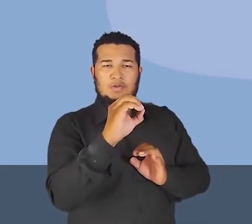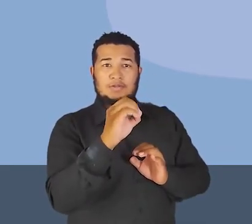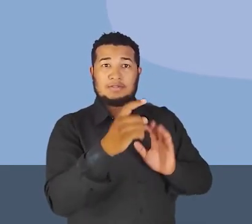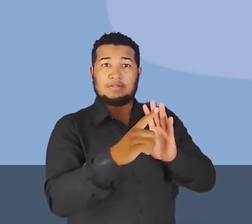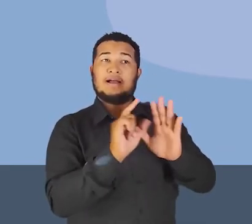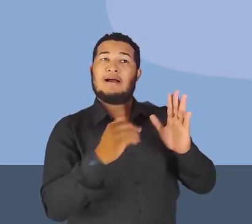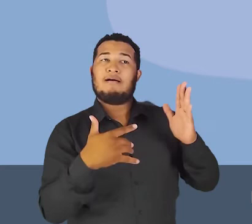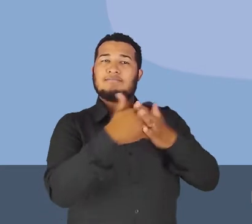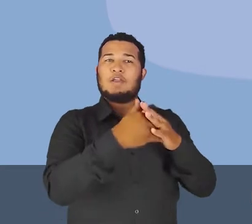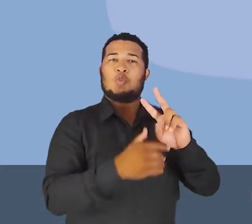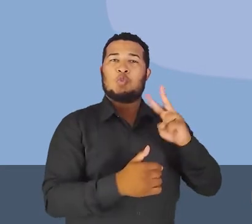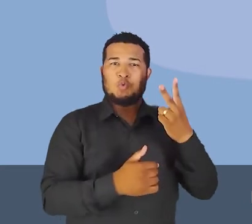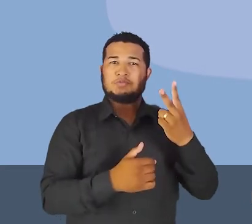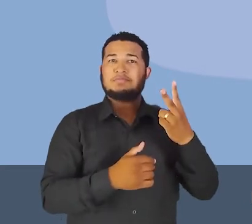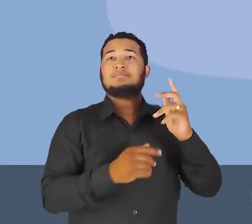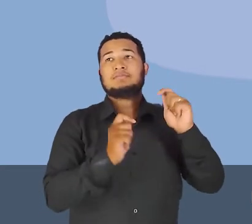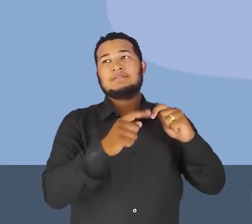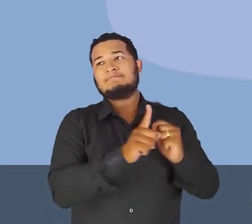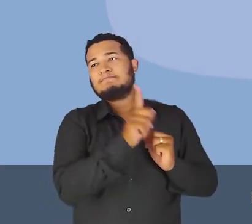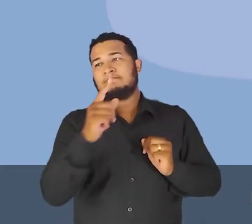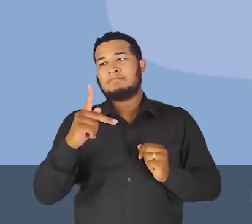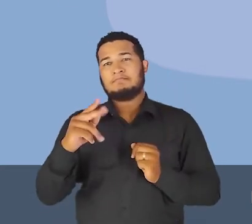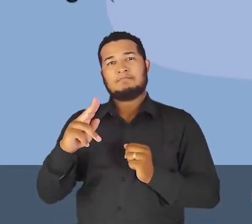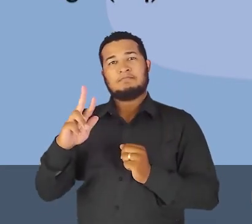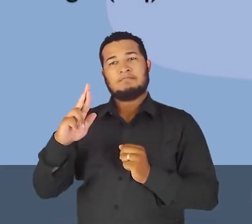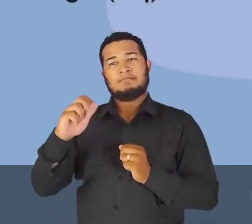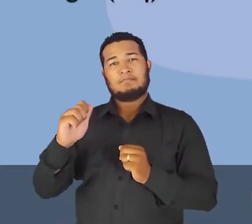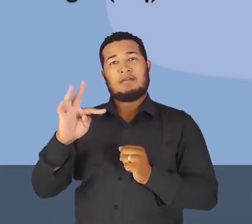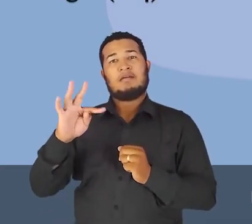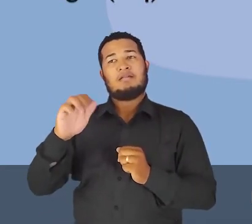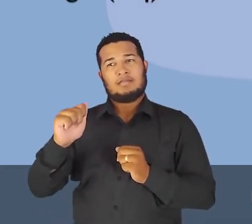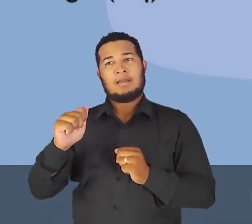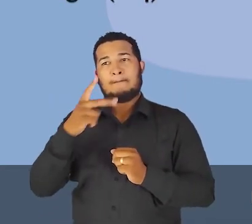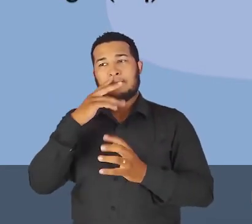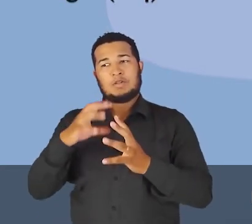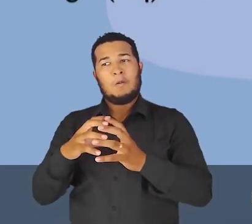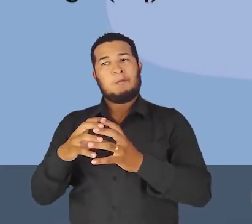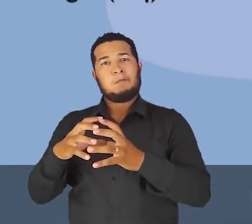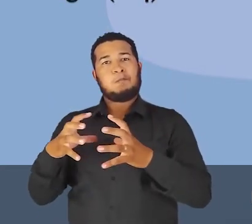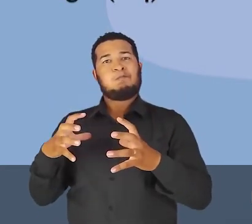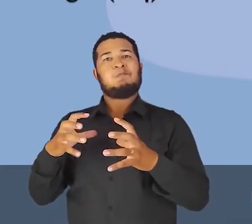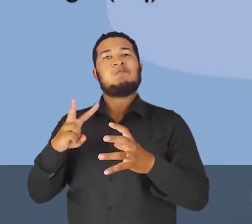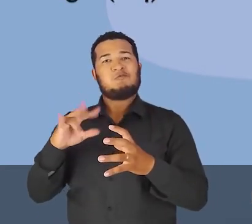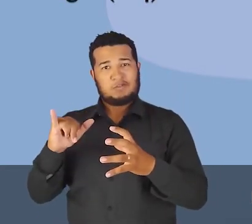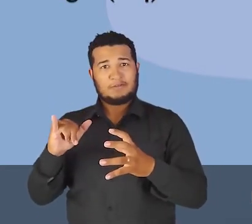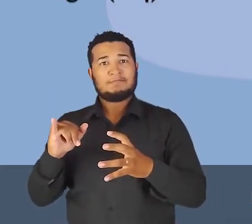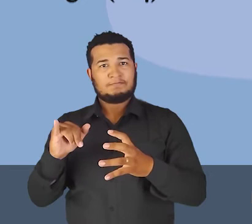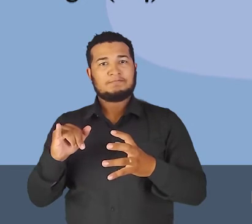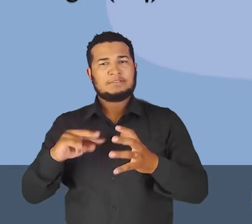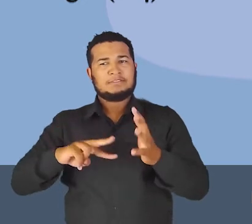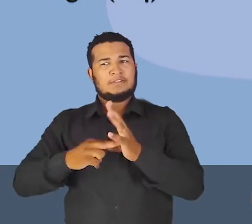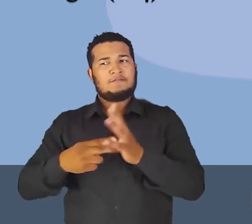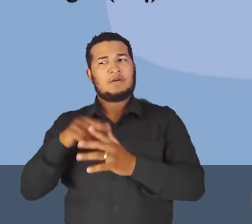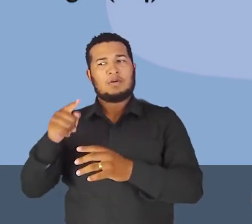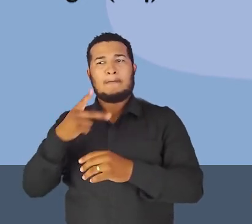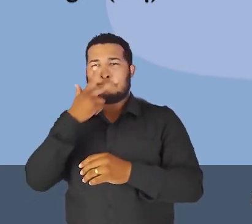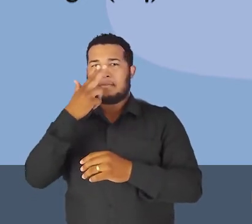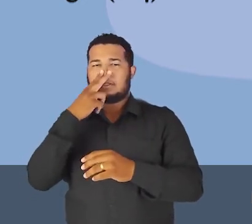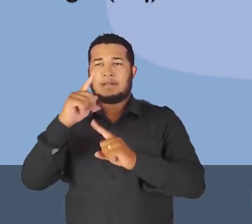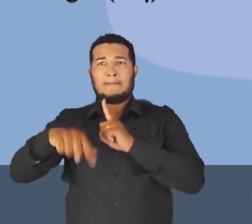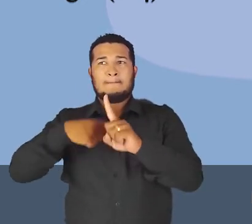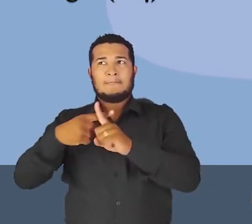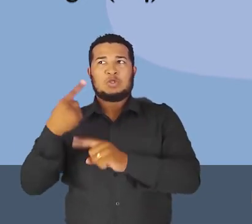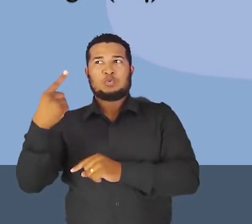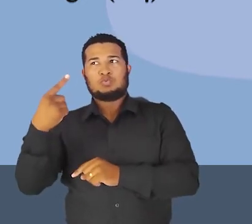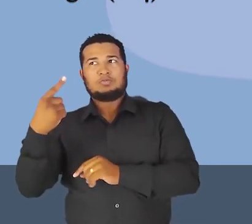2 elétrons. E a minha prata metálica vai sofrer redução. Ela vai de prata mais 1 para